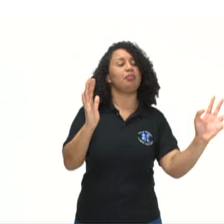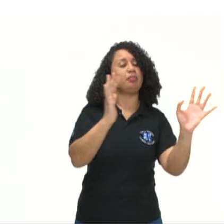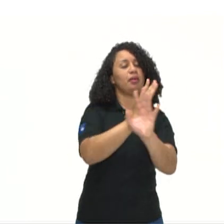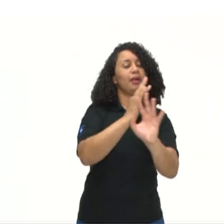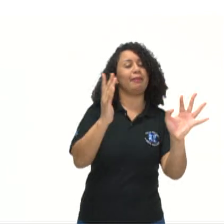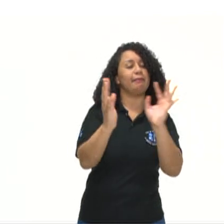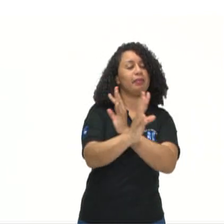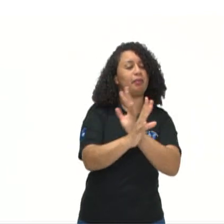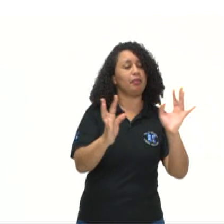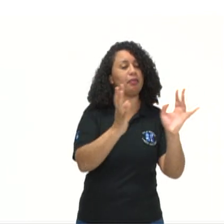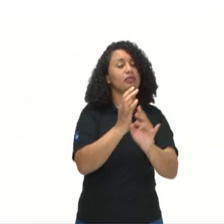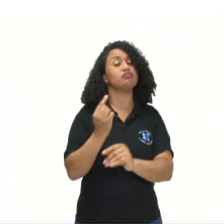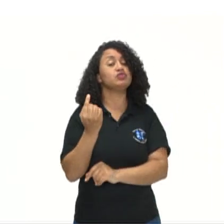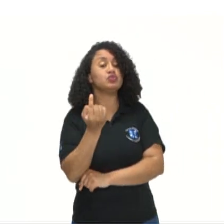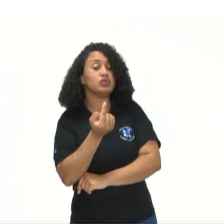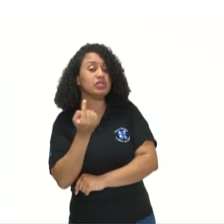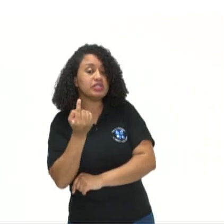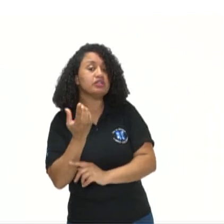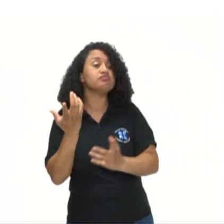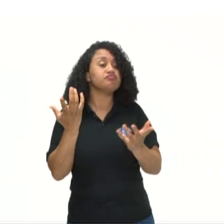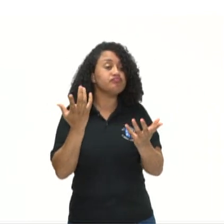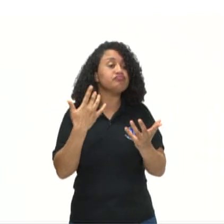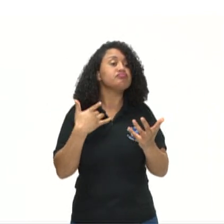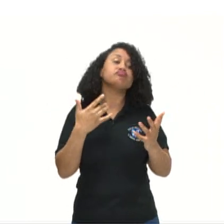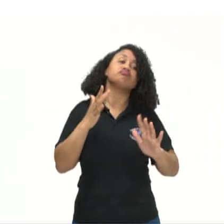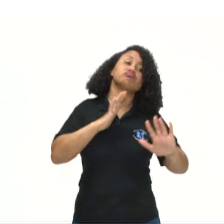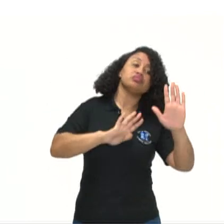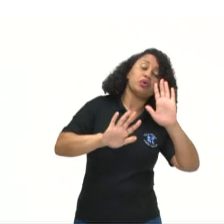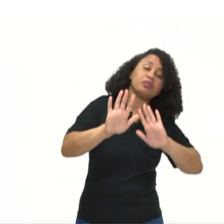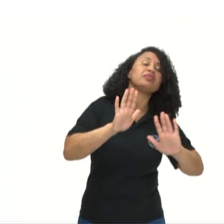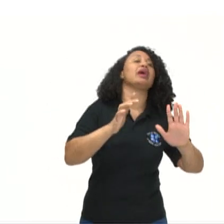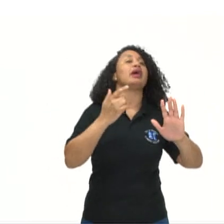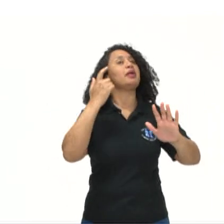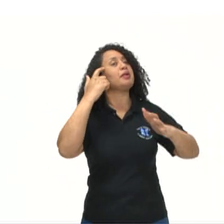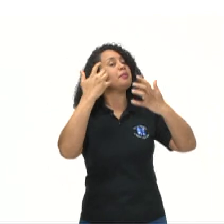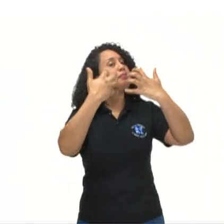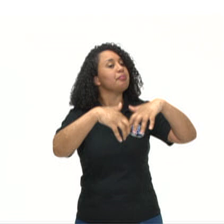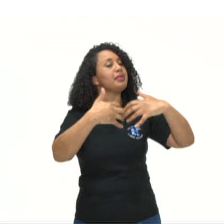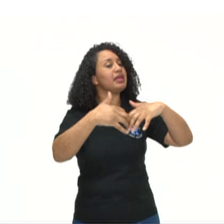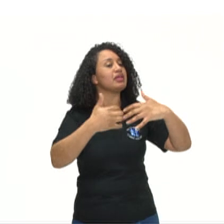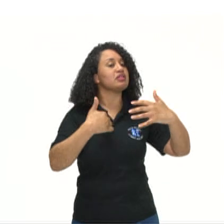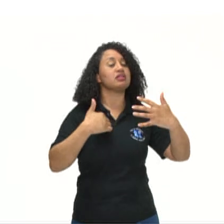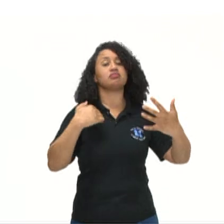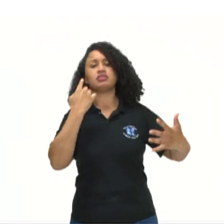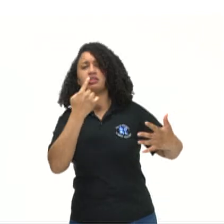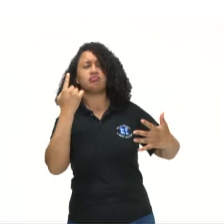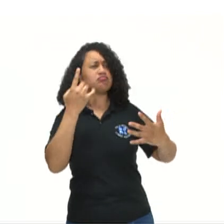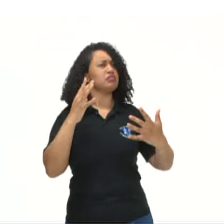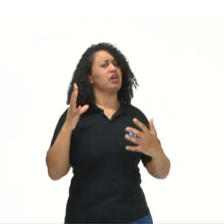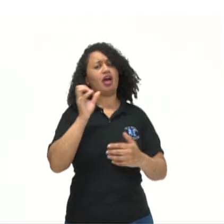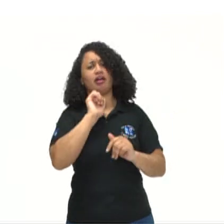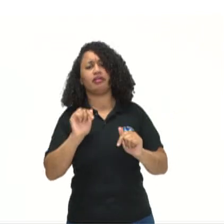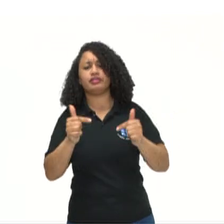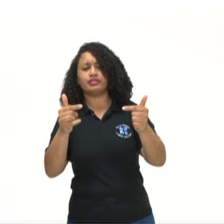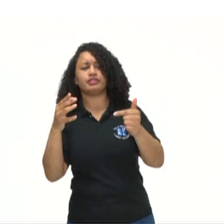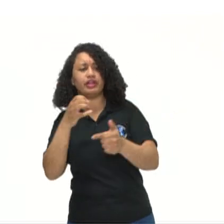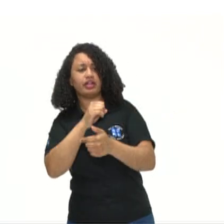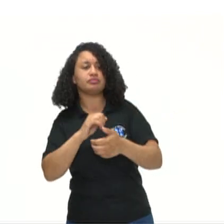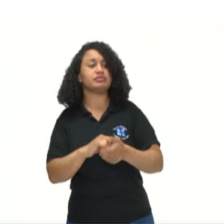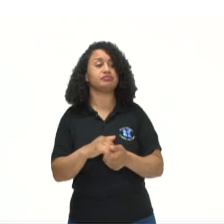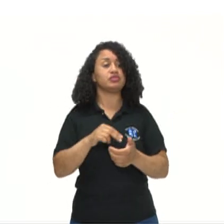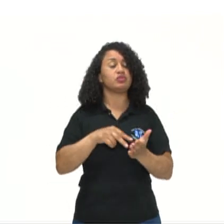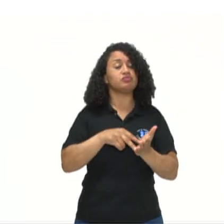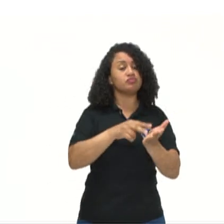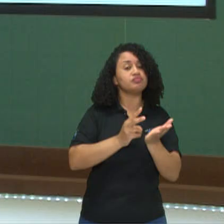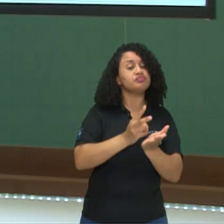de muita gente, solidão. Pondera, quer dizer, pensa. Delira, né? Desvaneia.